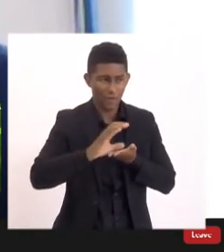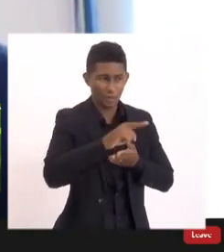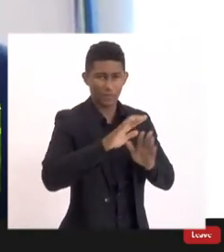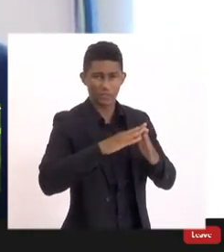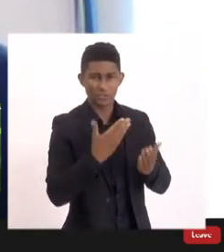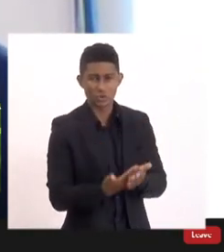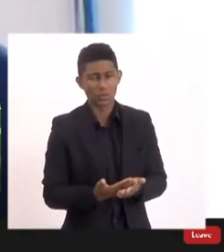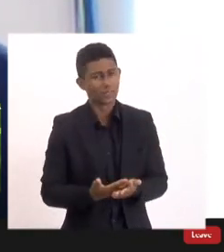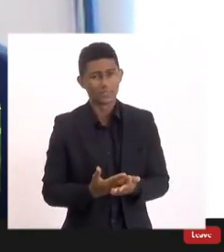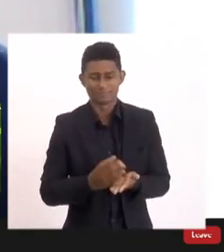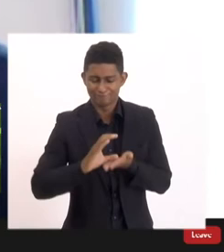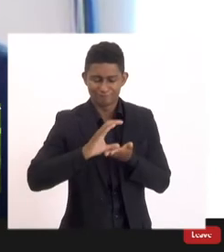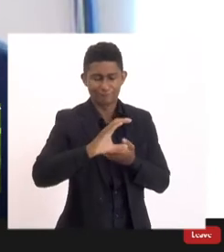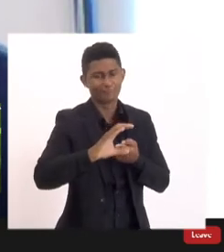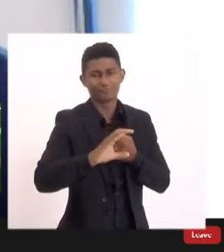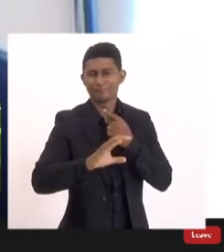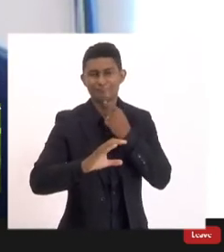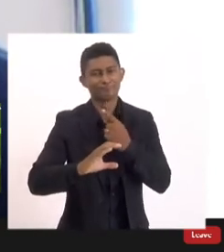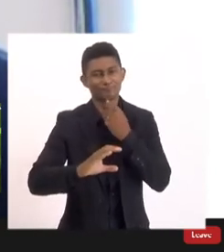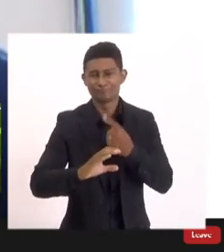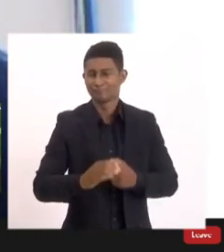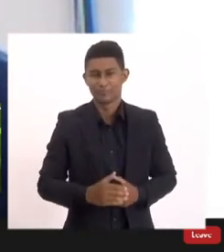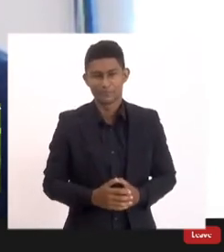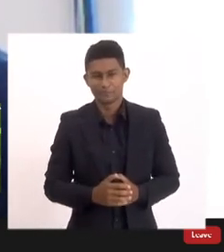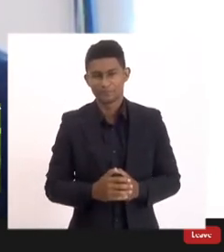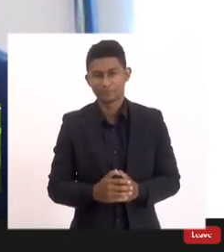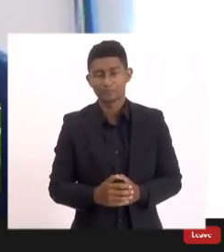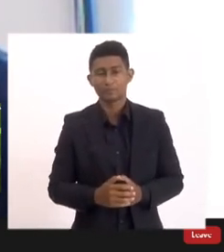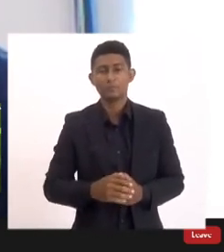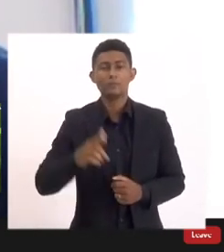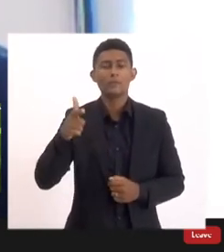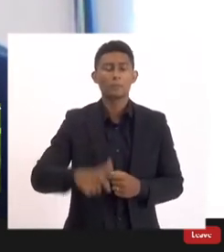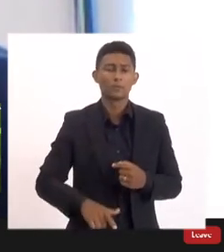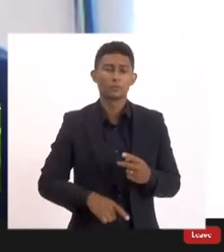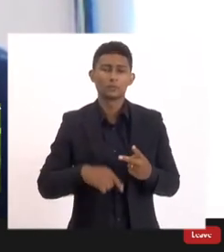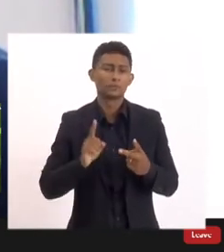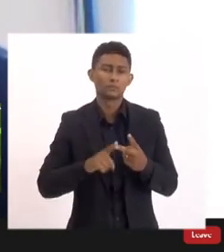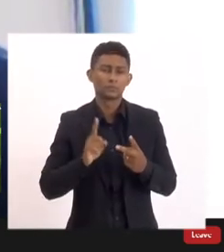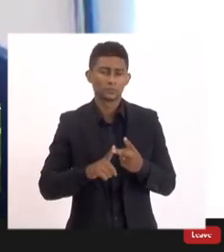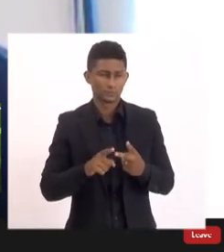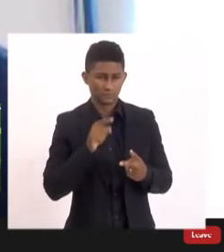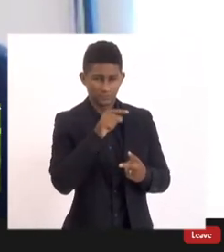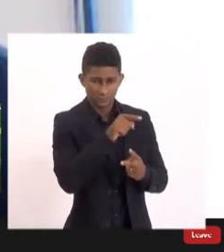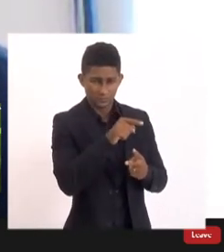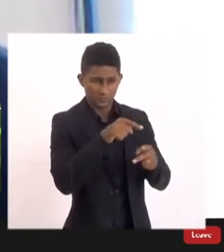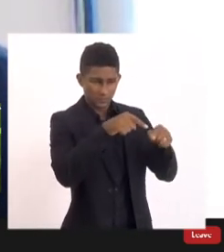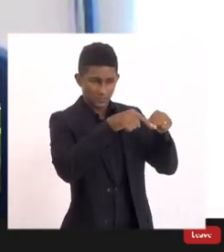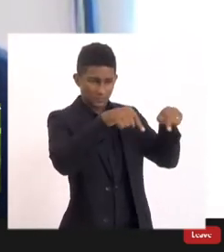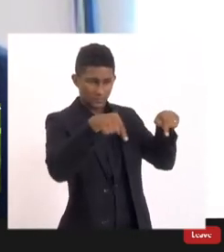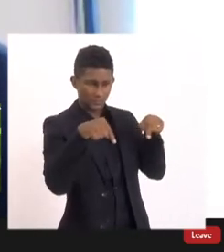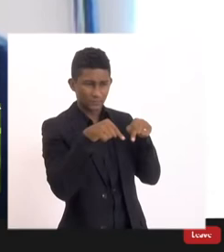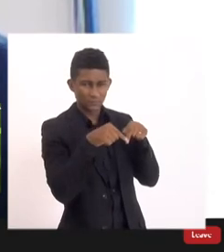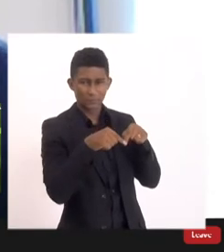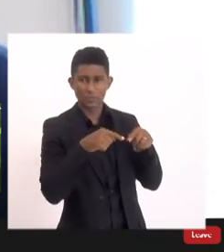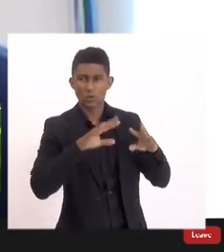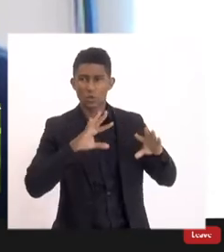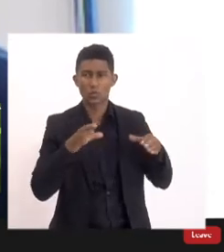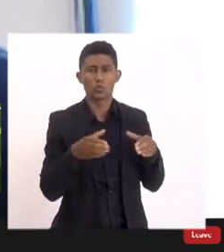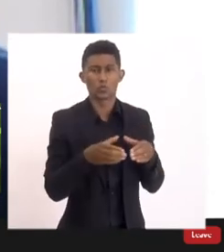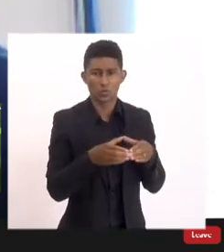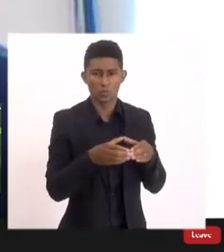para dar conta disso. Outro aspecto é a questão da modulação das turmas. A gente tem que